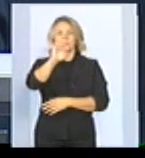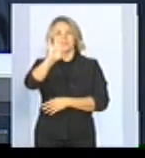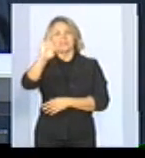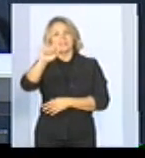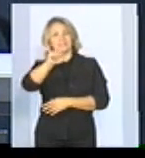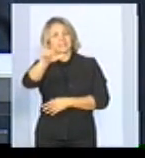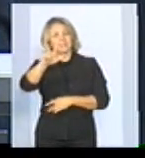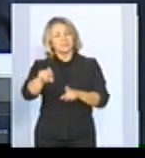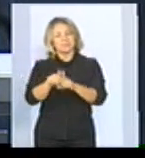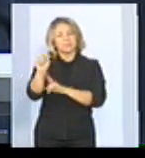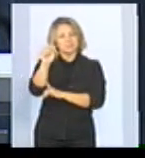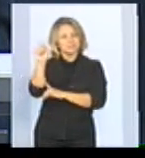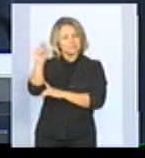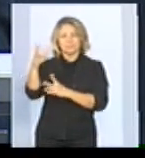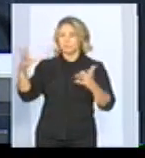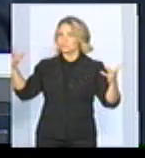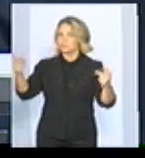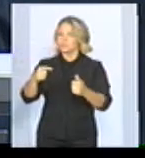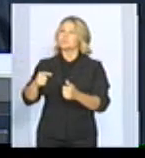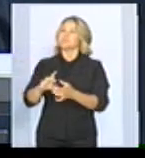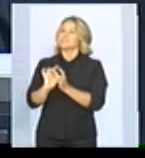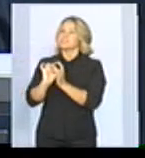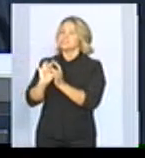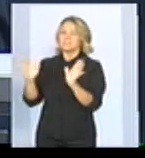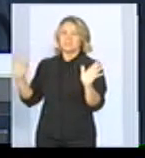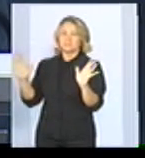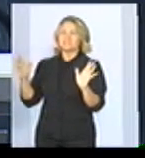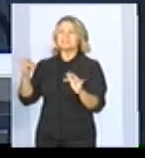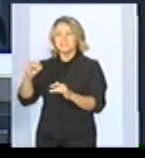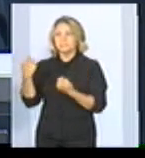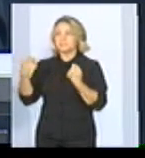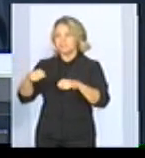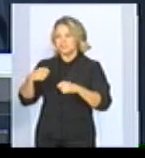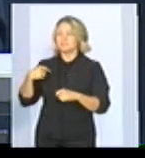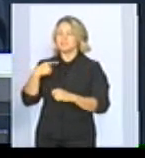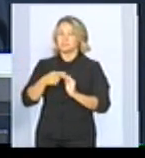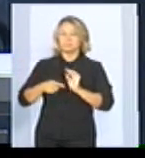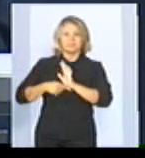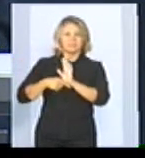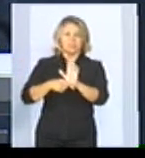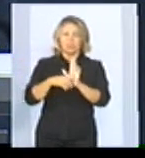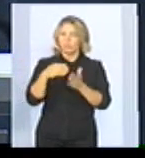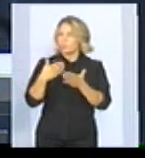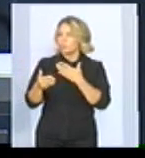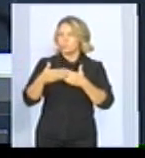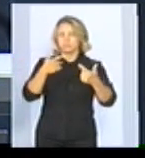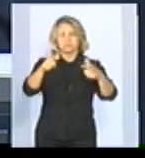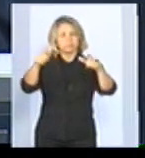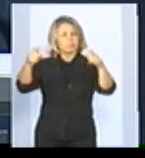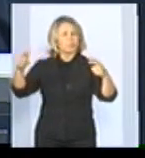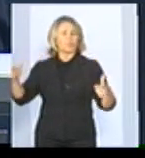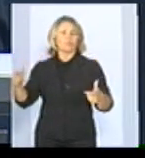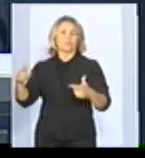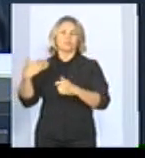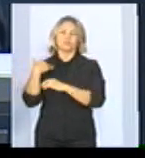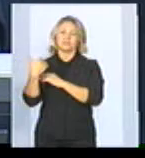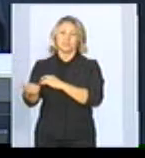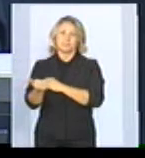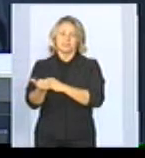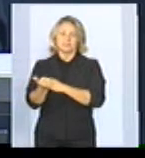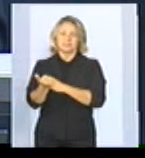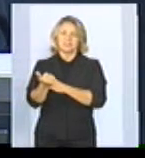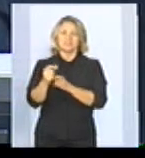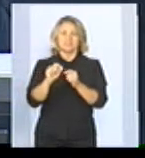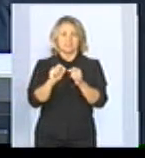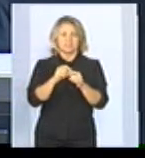à disposição e assim que chamado estamos sempre abertos a atender não só esse a qualquer outro convite feito por